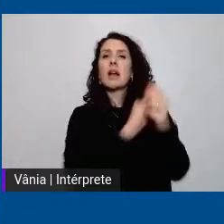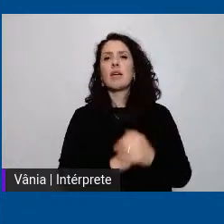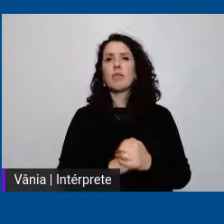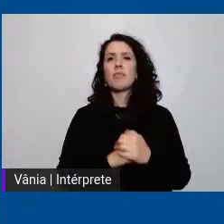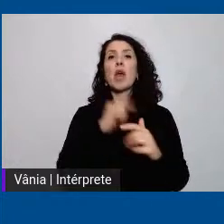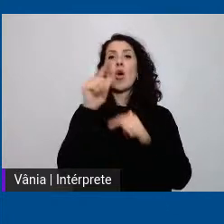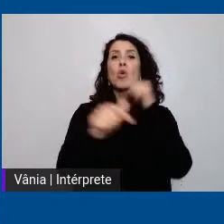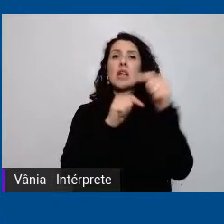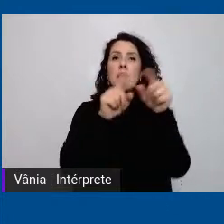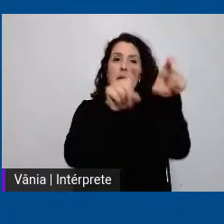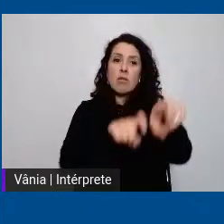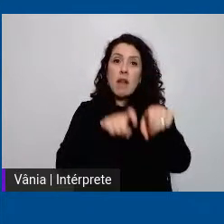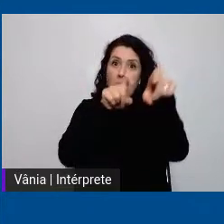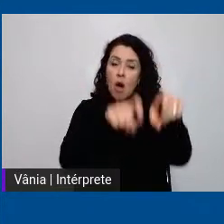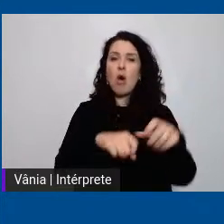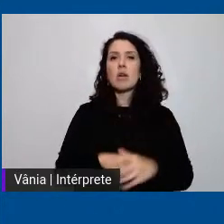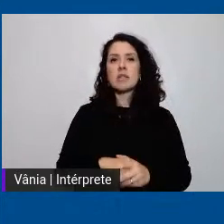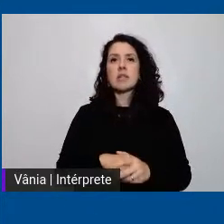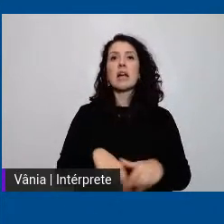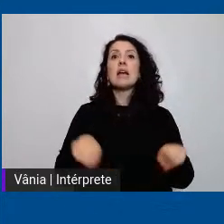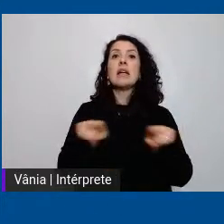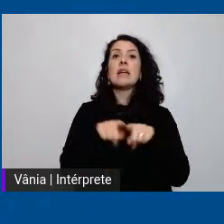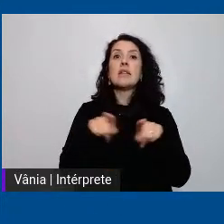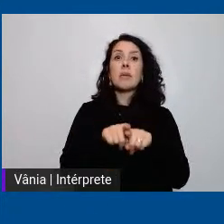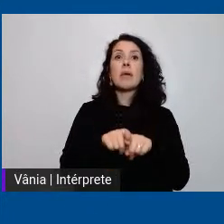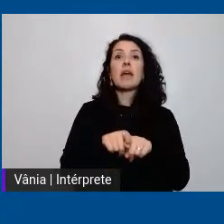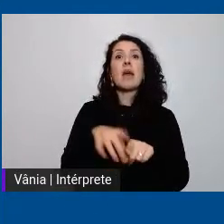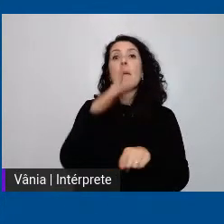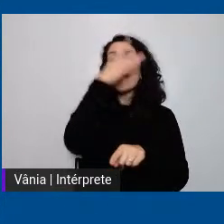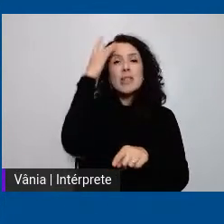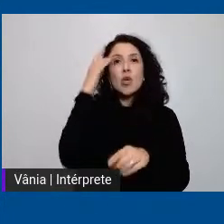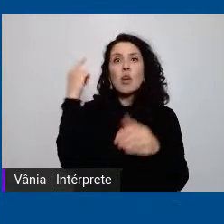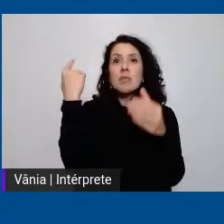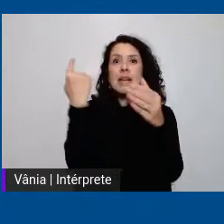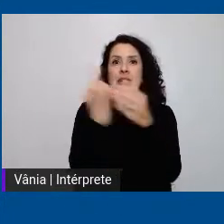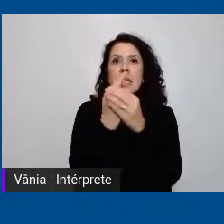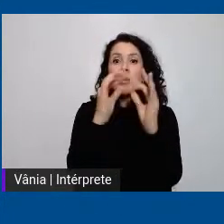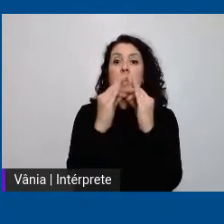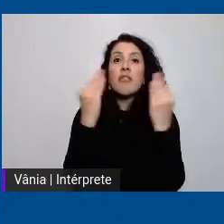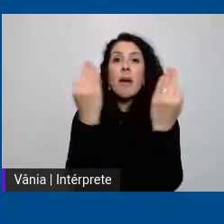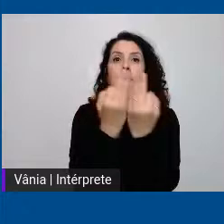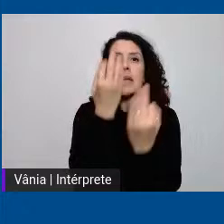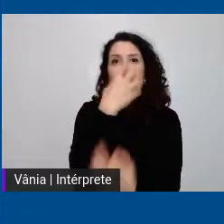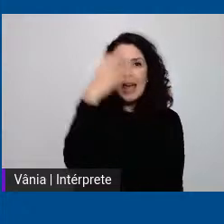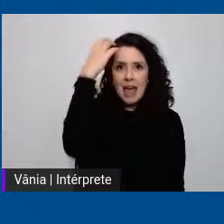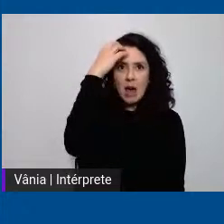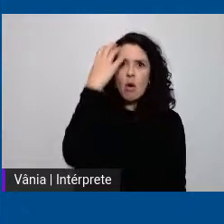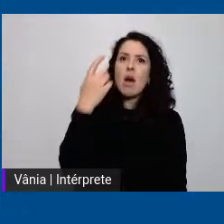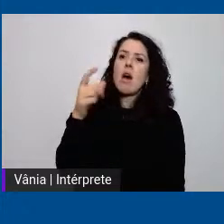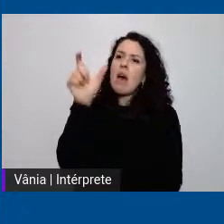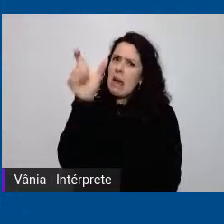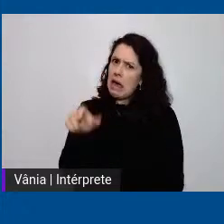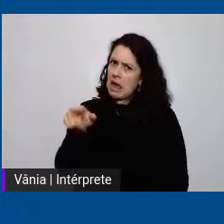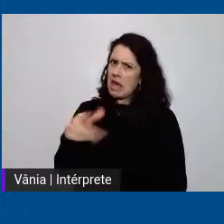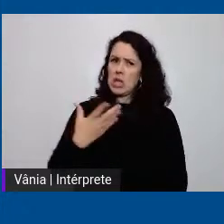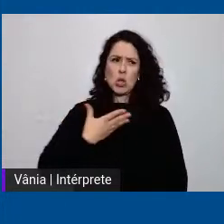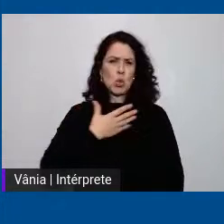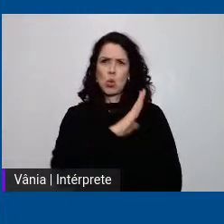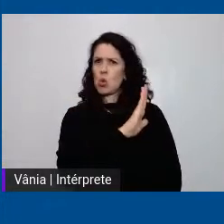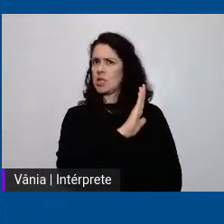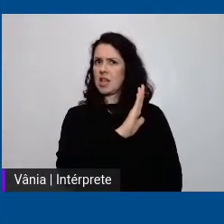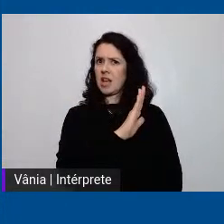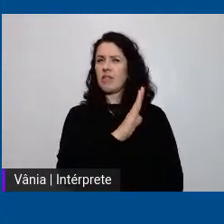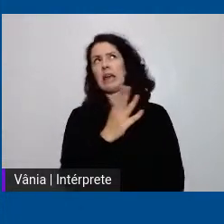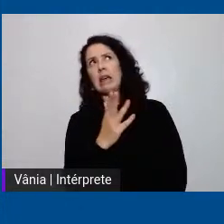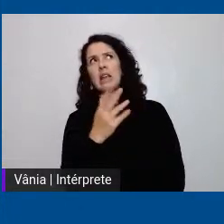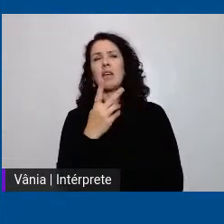fotografa os membros da família imperial, embora ele não gostasse de ser um retratista, se colocava como um paisagista,